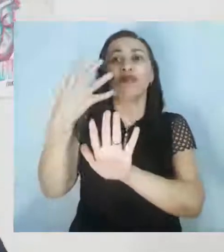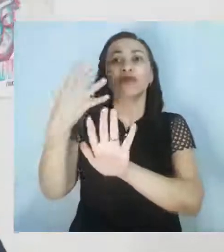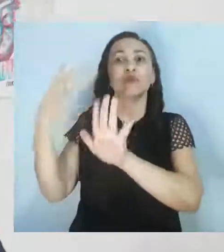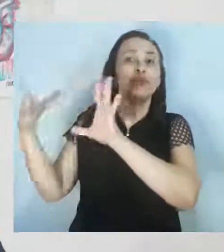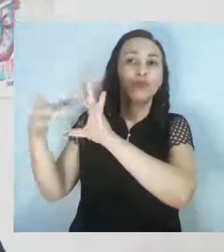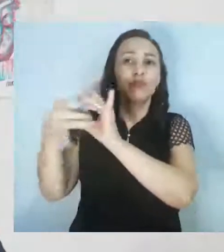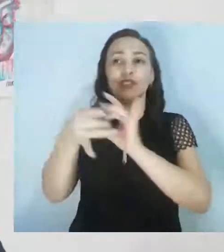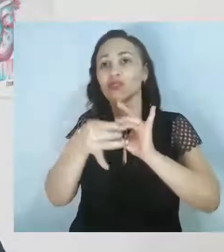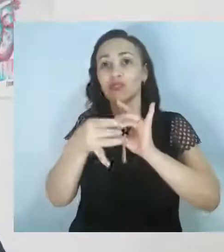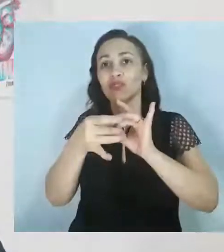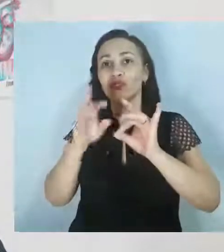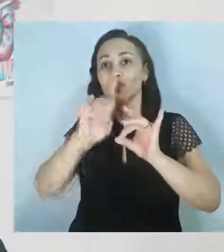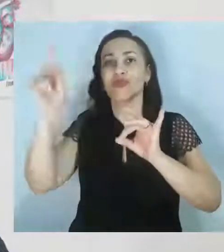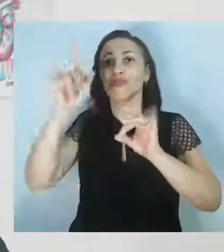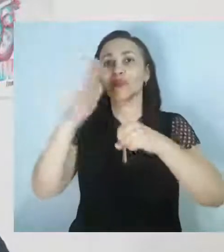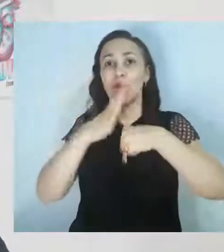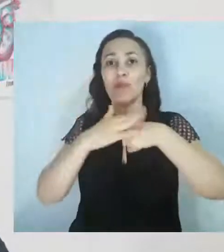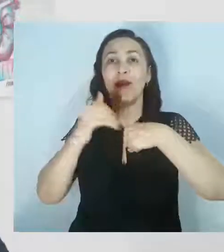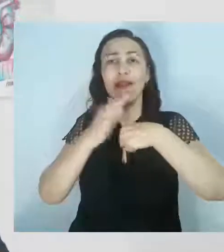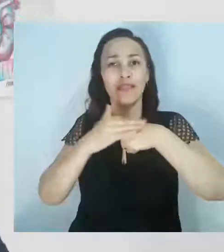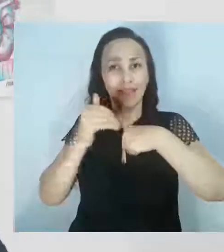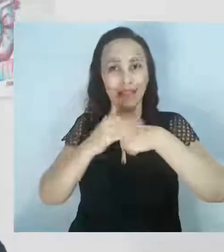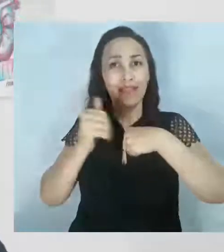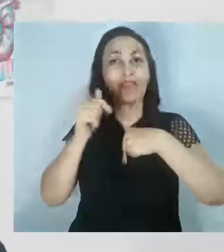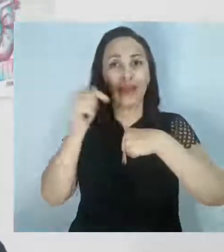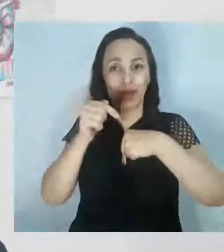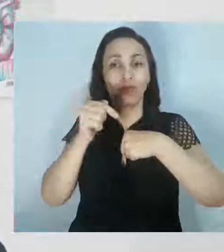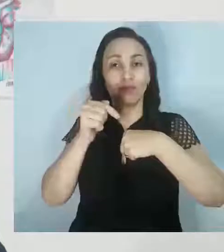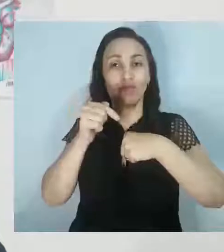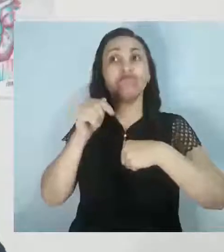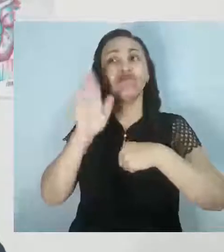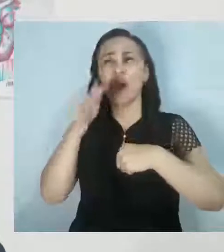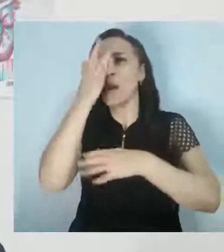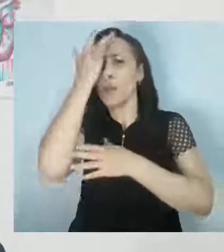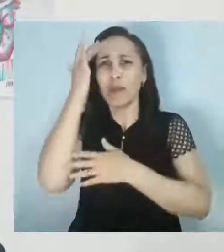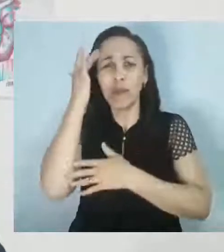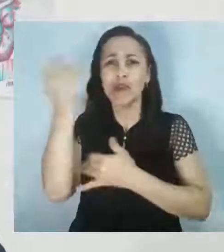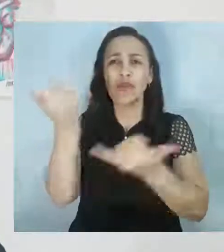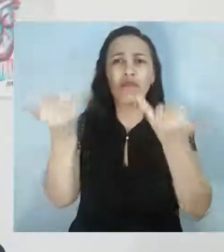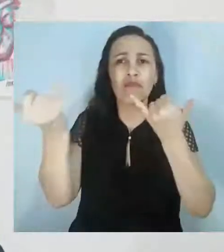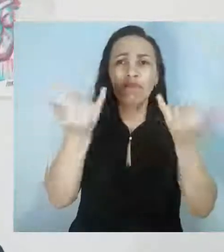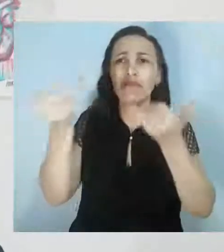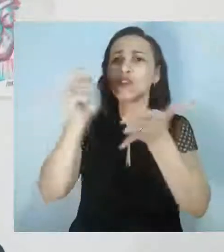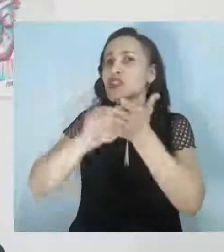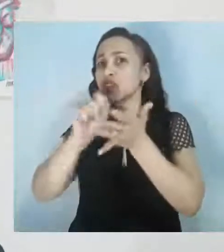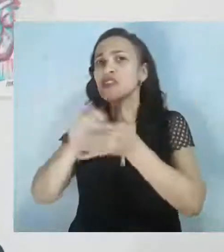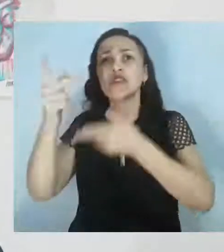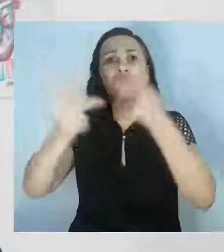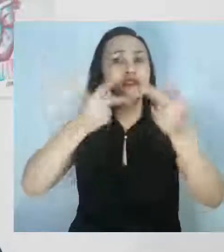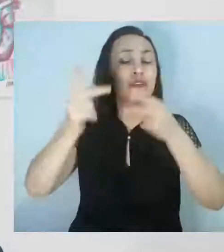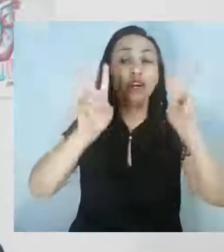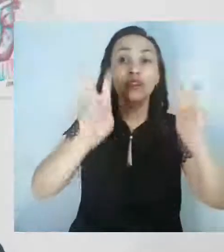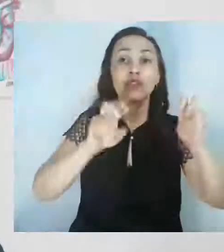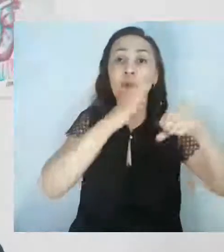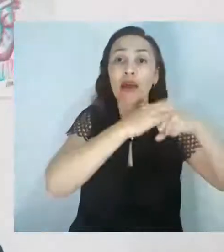contexto para a ternura, né? Obviamente eu já ouvi muitas vezes muitas pessoas falando, escrevendo, pregando sobre a ternura,